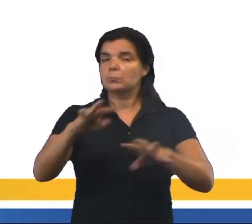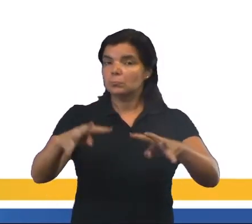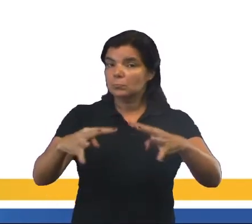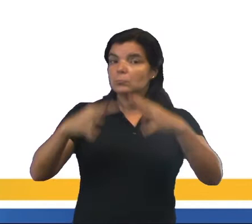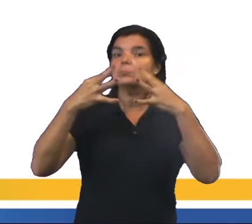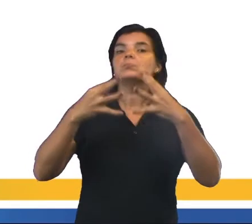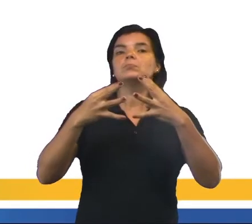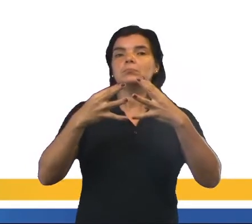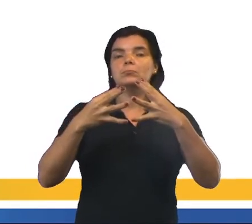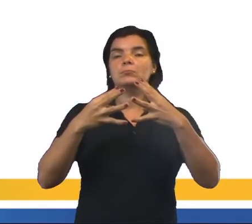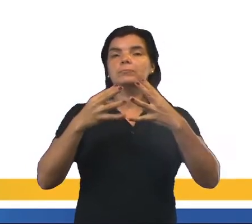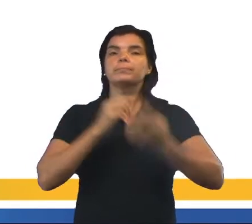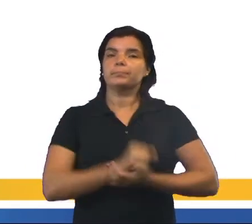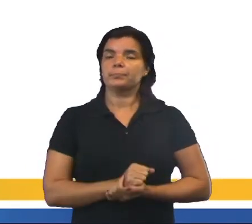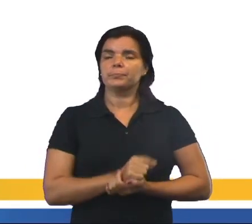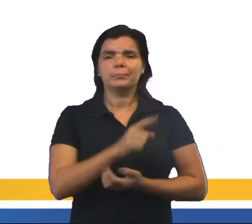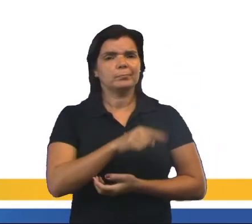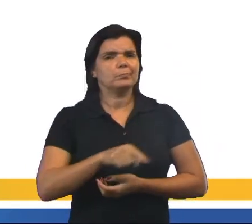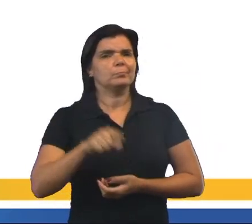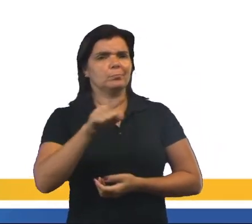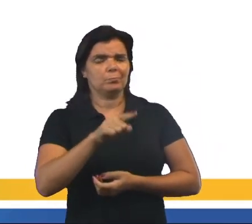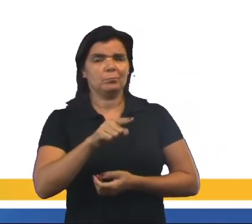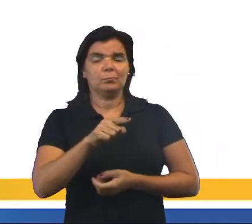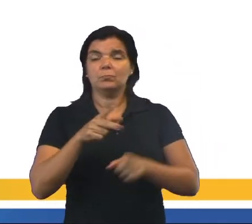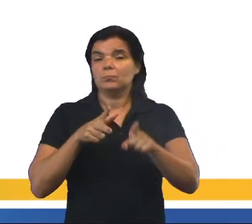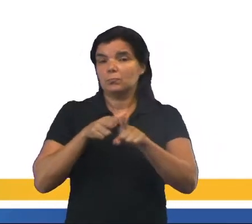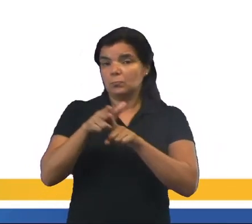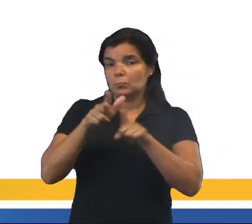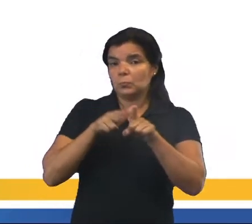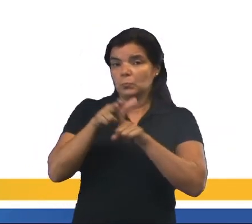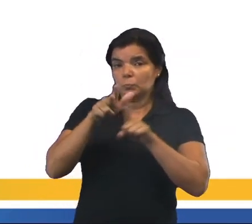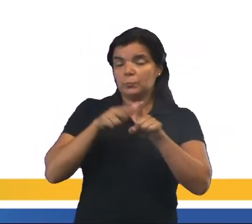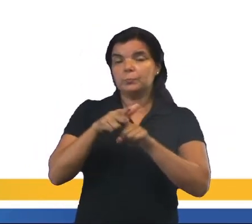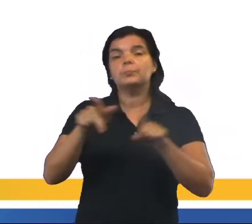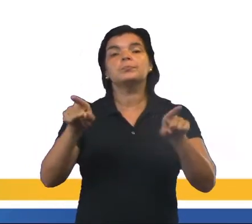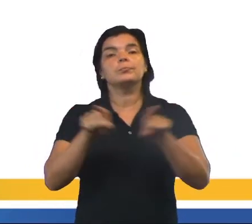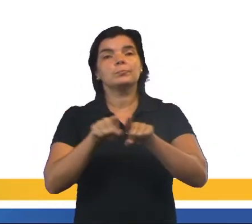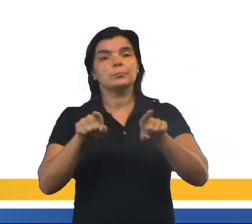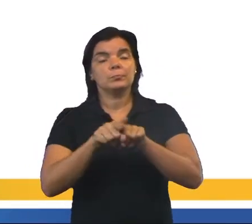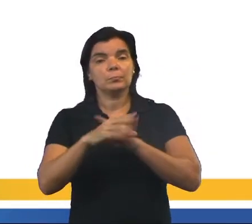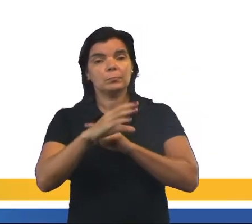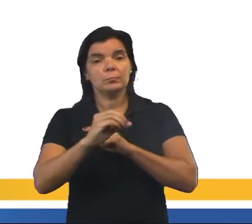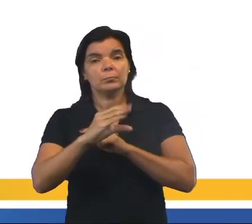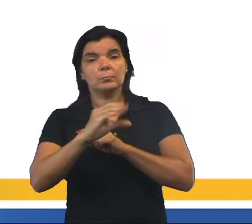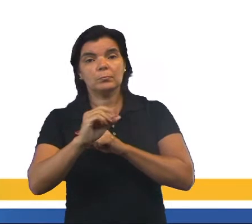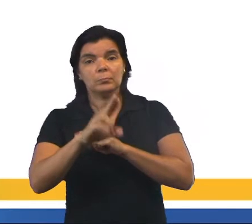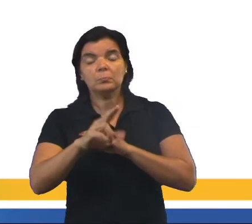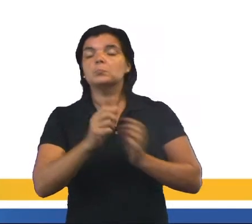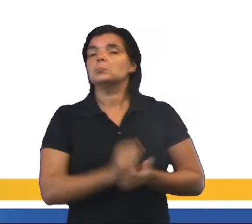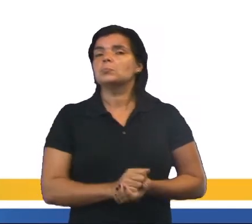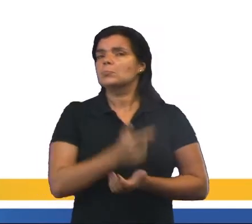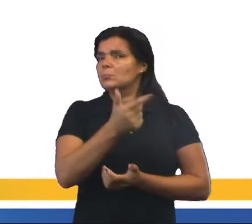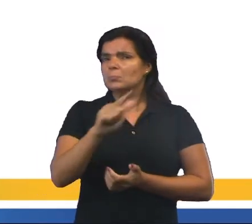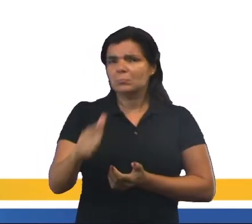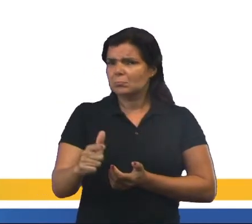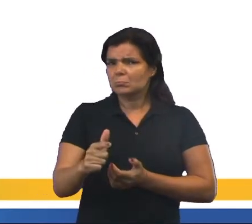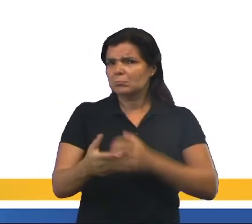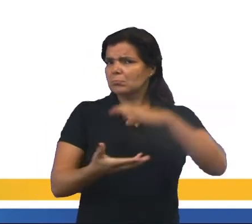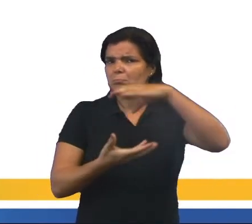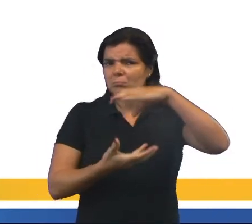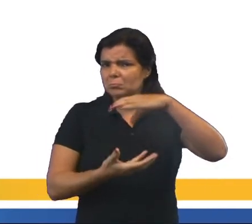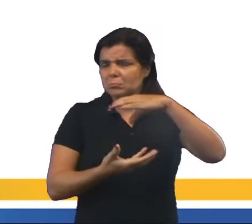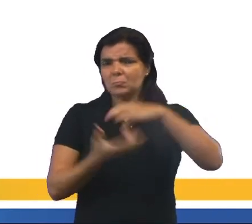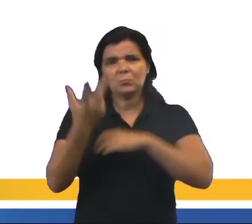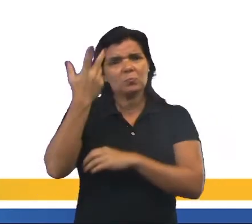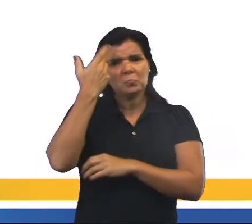chama bastante a atenção da gente. Você vê um cupuaçu e um cacau, porém vocês veem que eles não estão numa